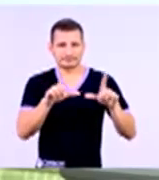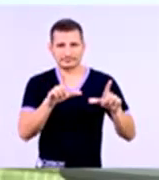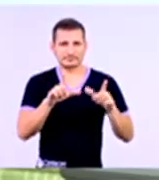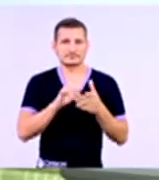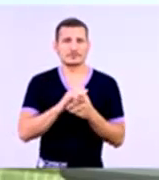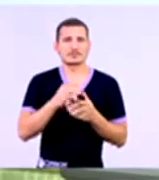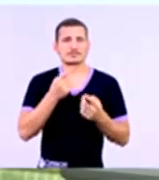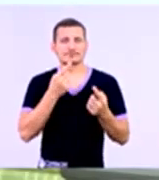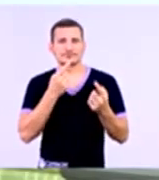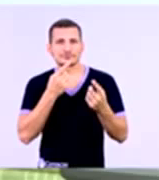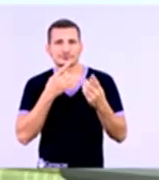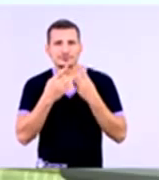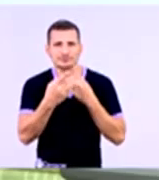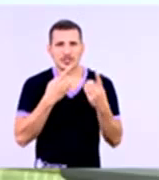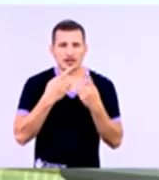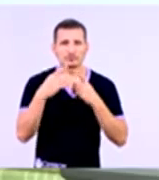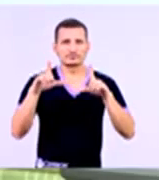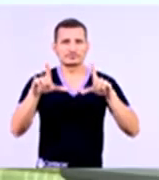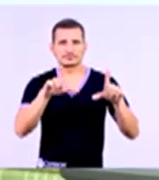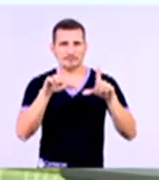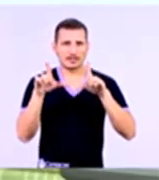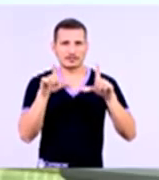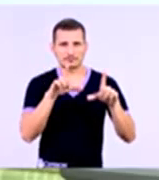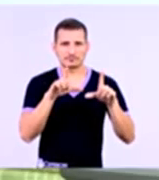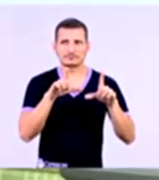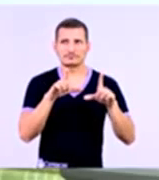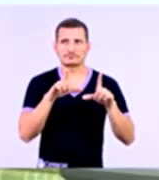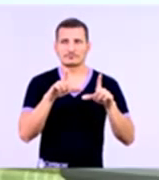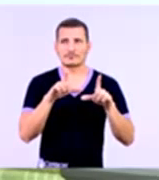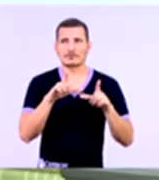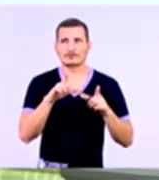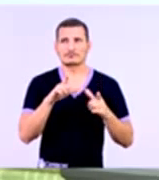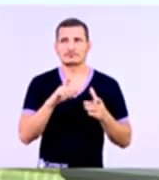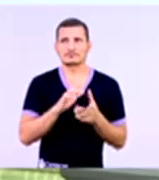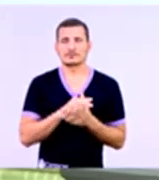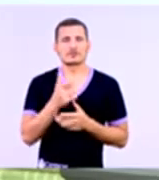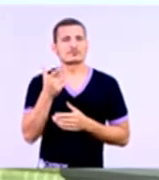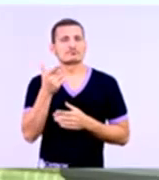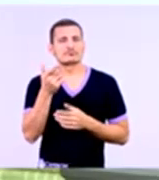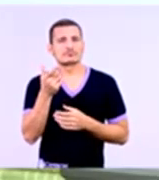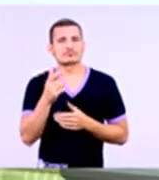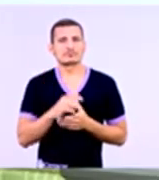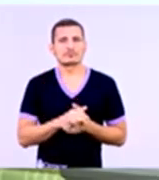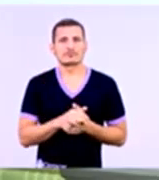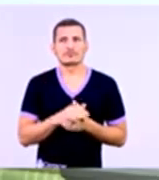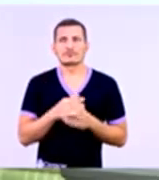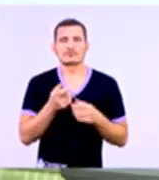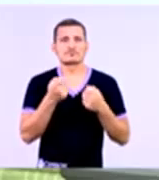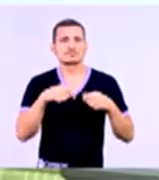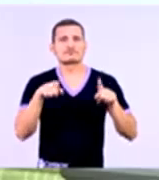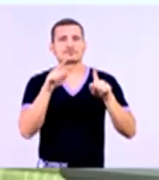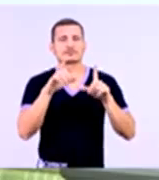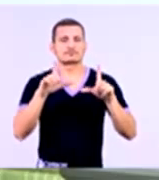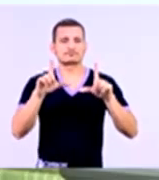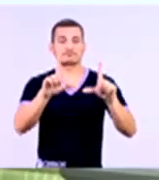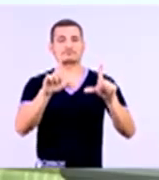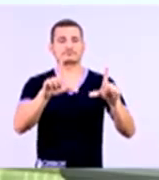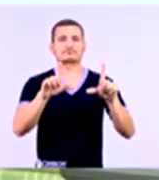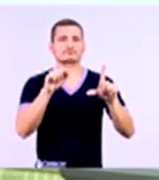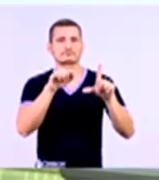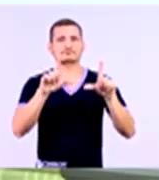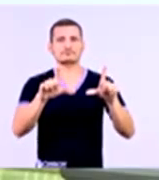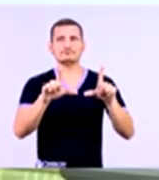Os diálogos, as telas que impedem que, ou não deixam, ou não há necessidade de você sair da tela que está, da página que